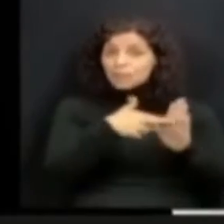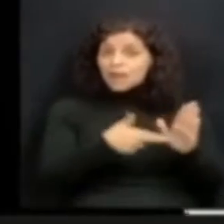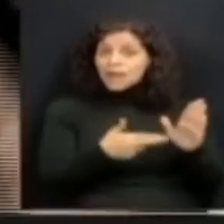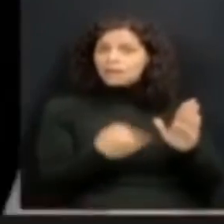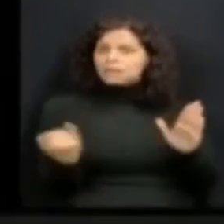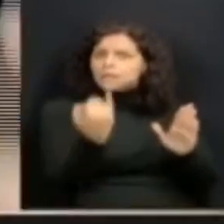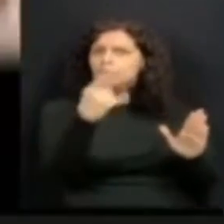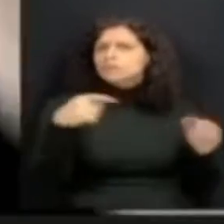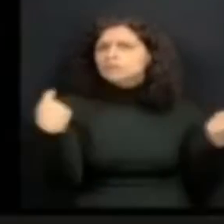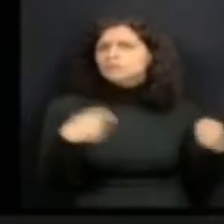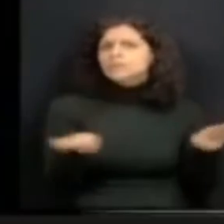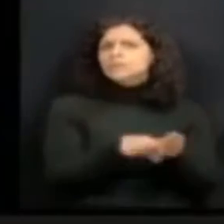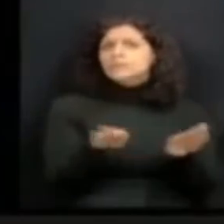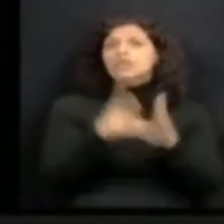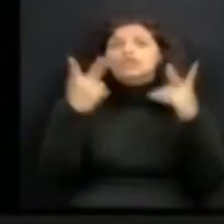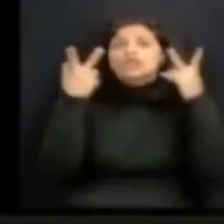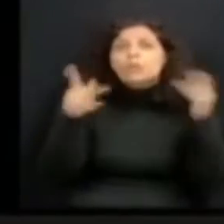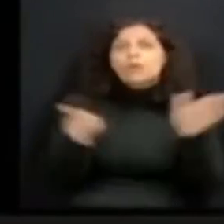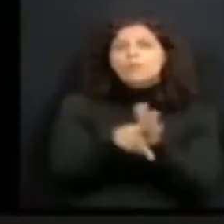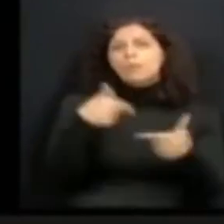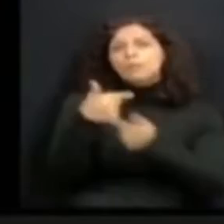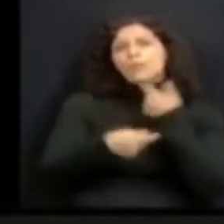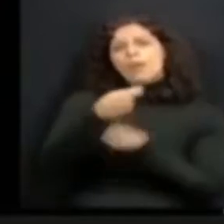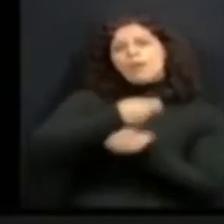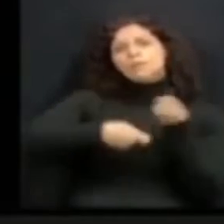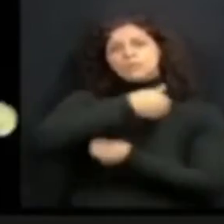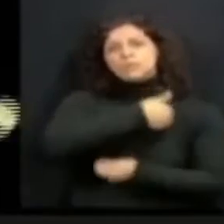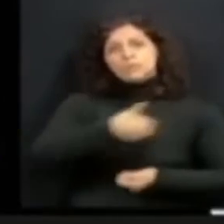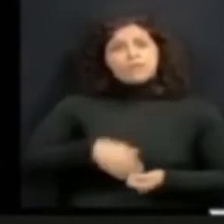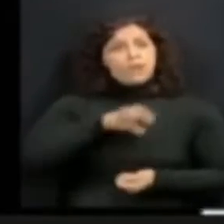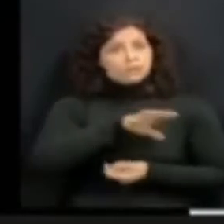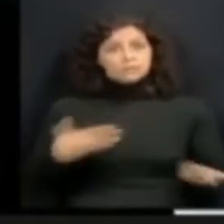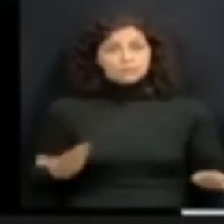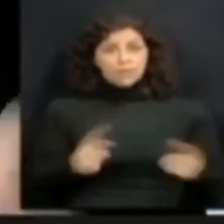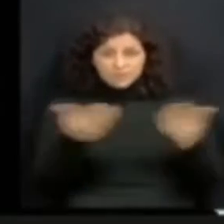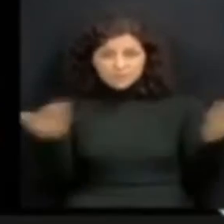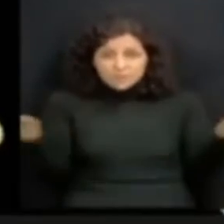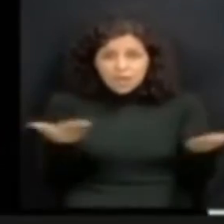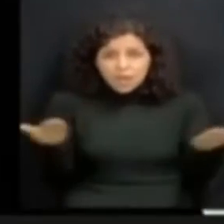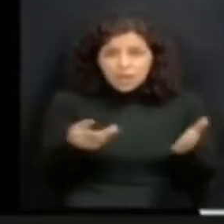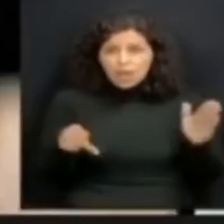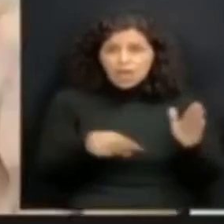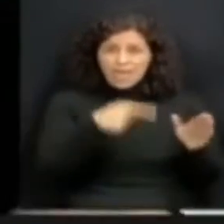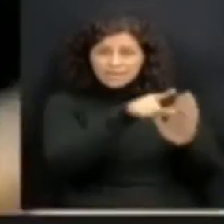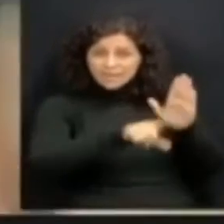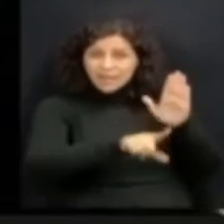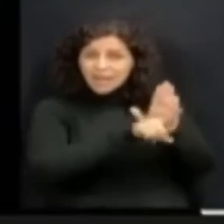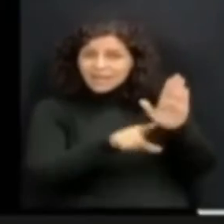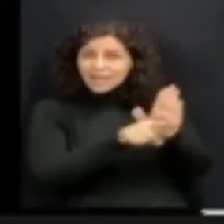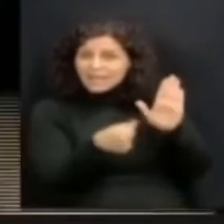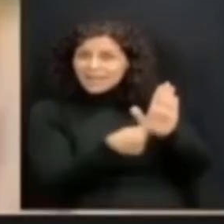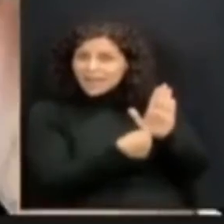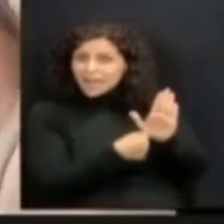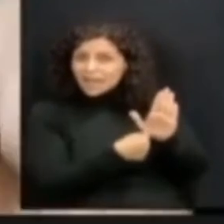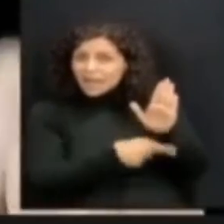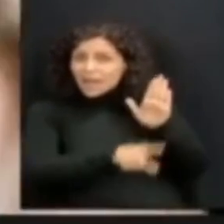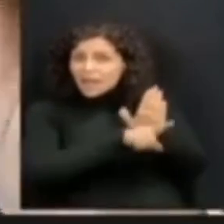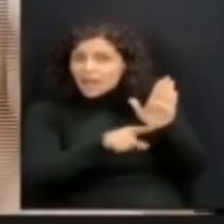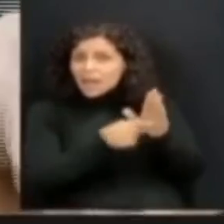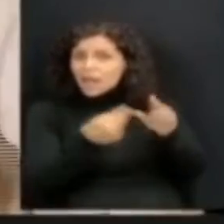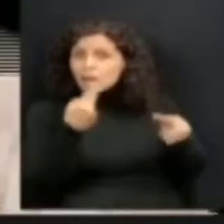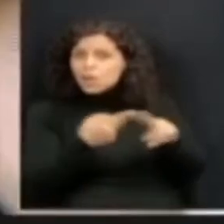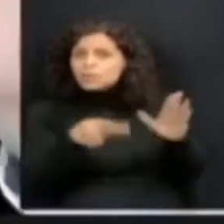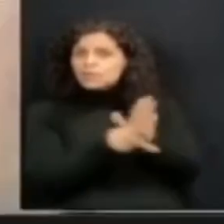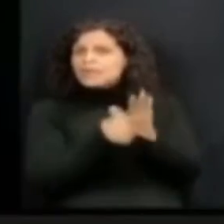normativa, uma peça de praxe do trabalho da administração pública. Mas aqui, essa peça está sendo usada para forçar